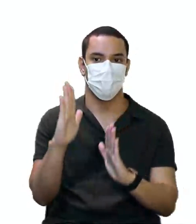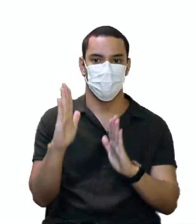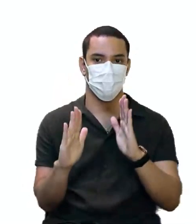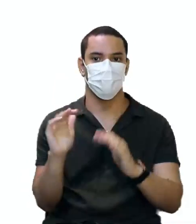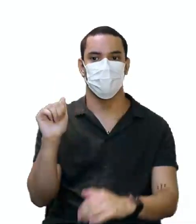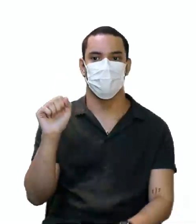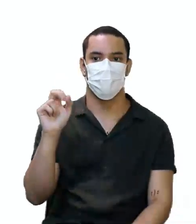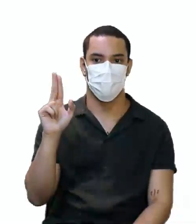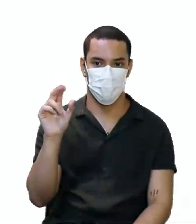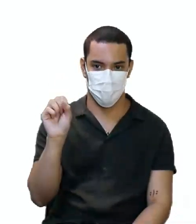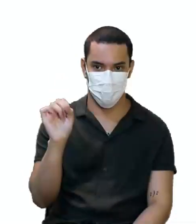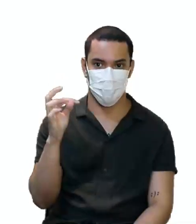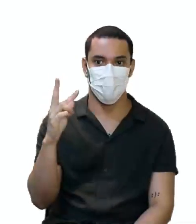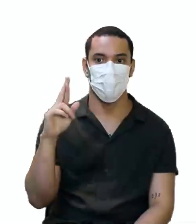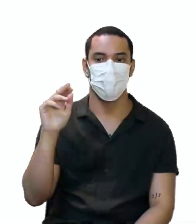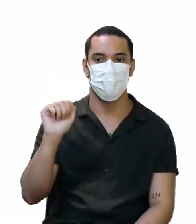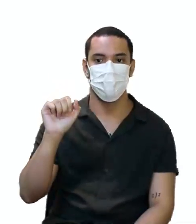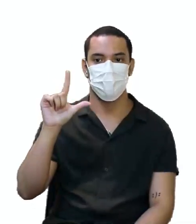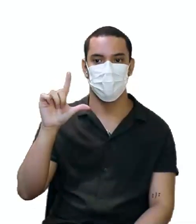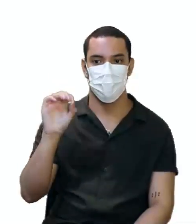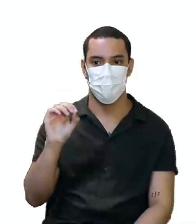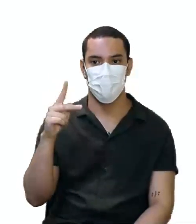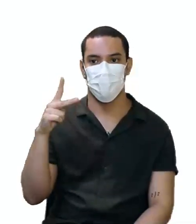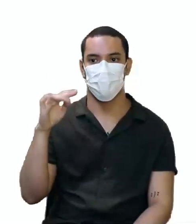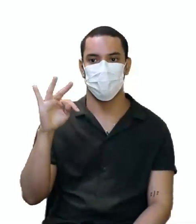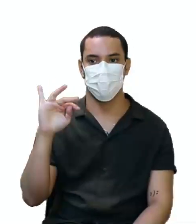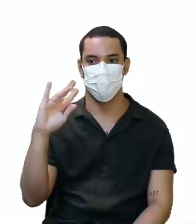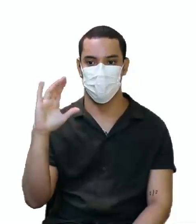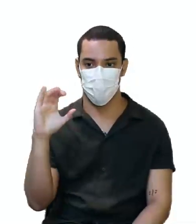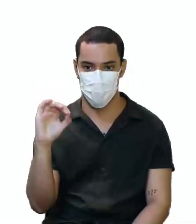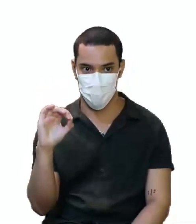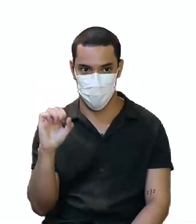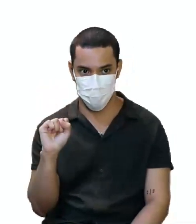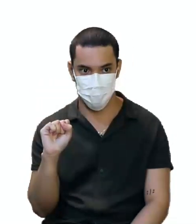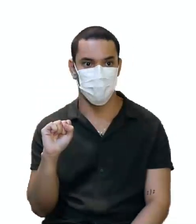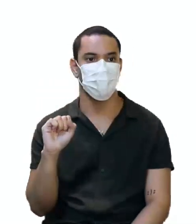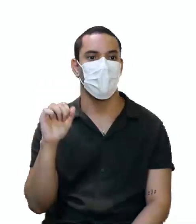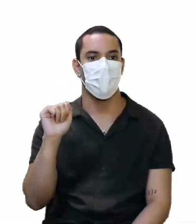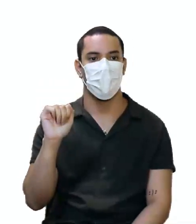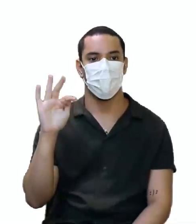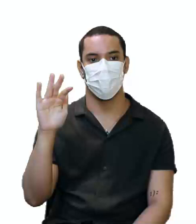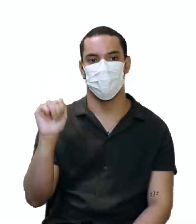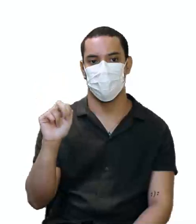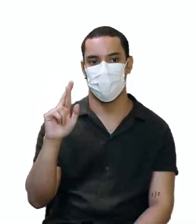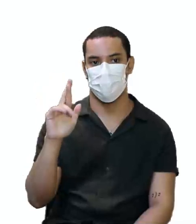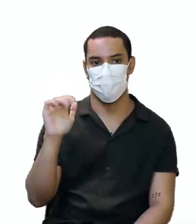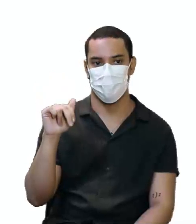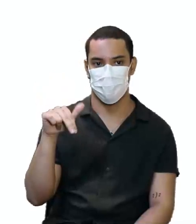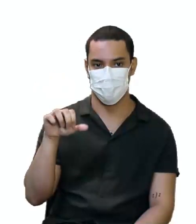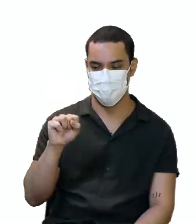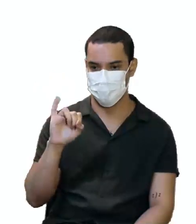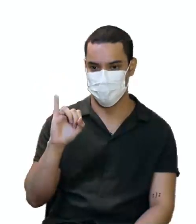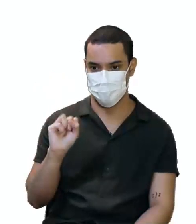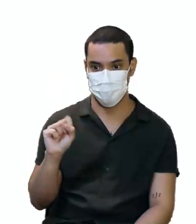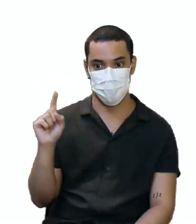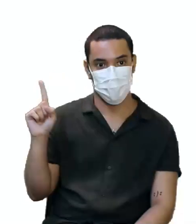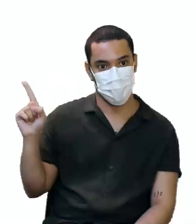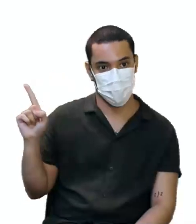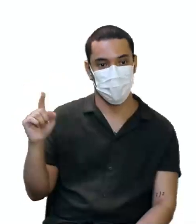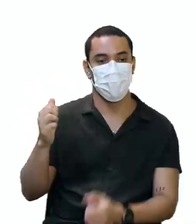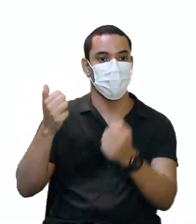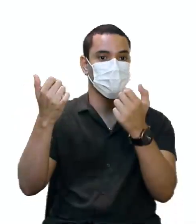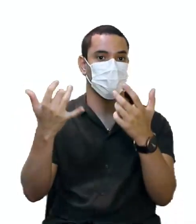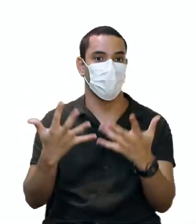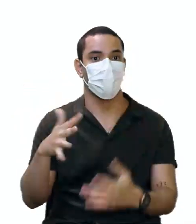época, né? Qual era, professora? O Australopithecus afarensis. Aonde a gente está falando? Na